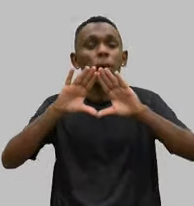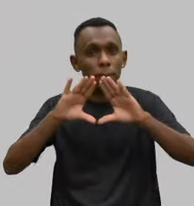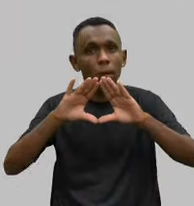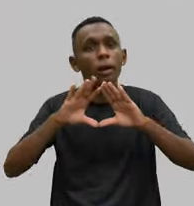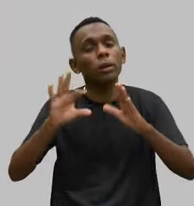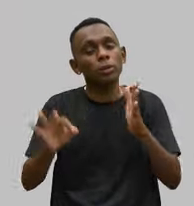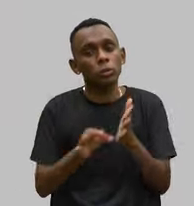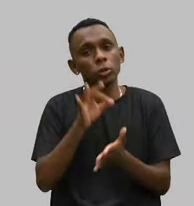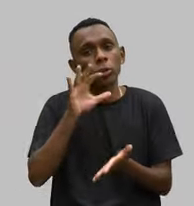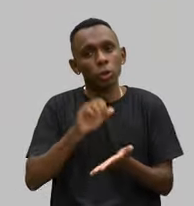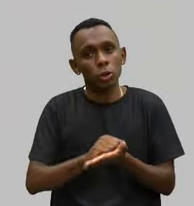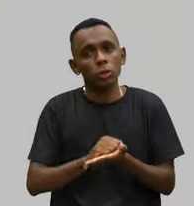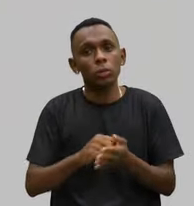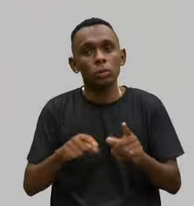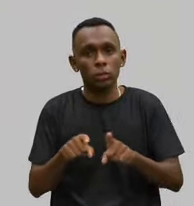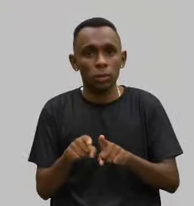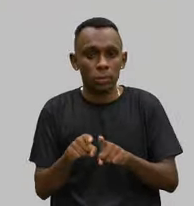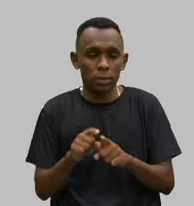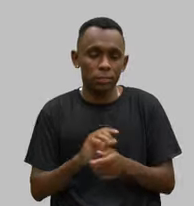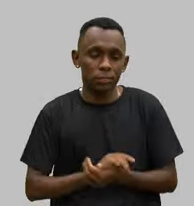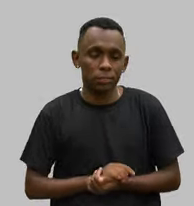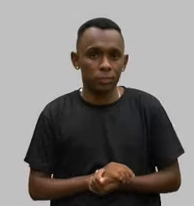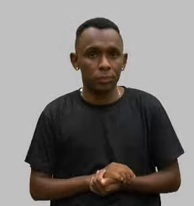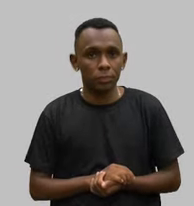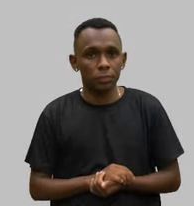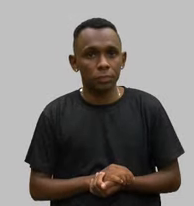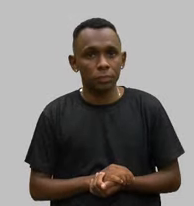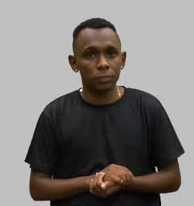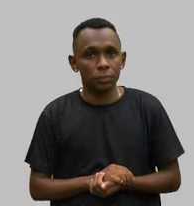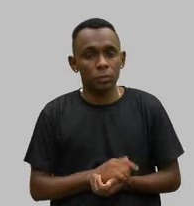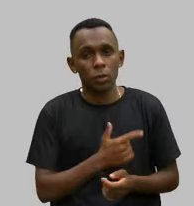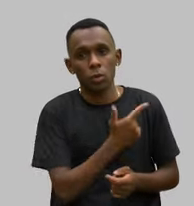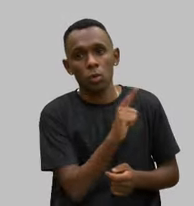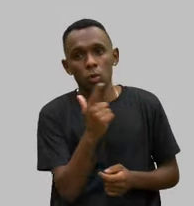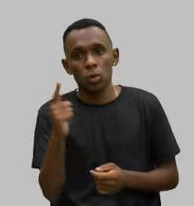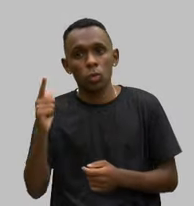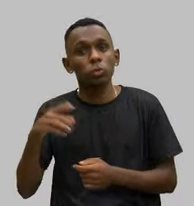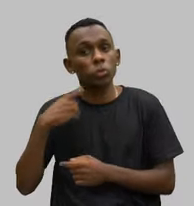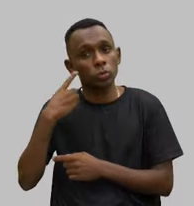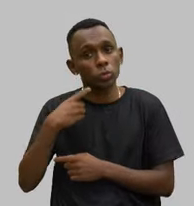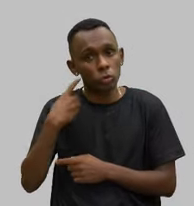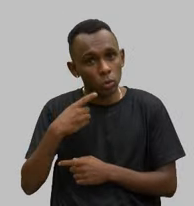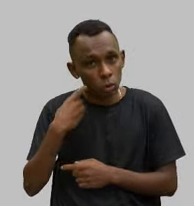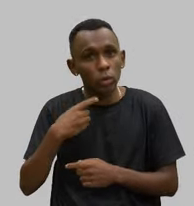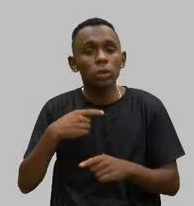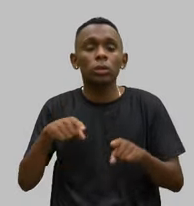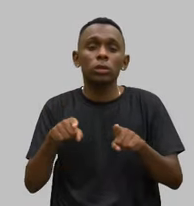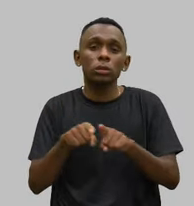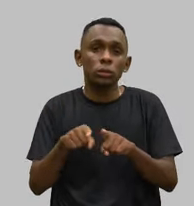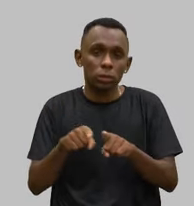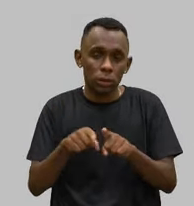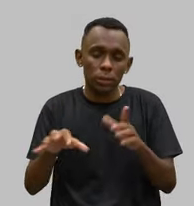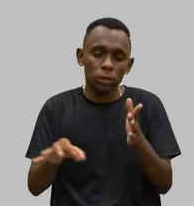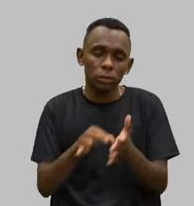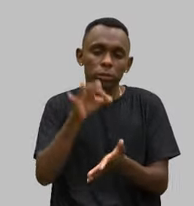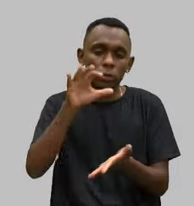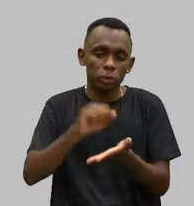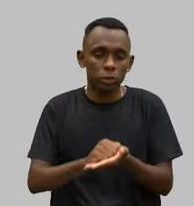de inscrição demais parlamentares por ordem de